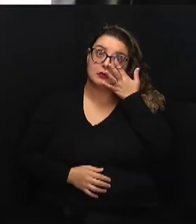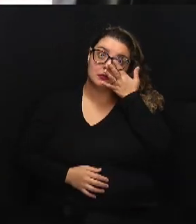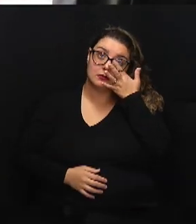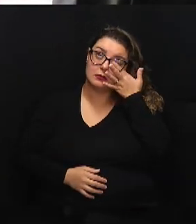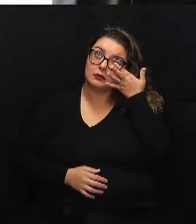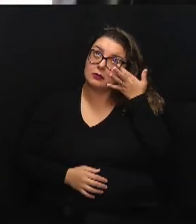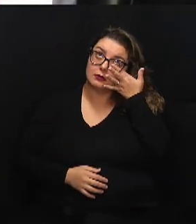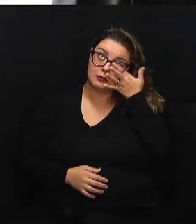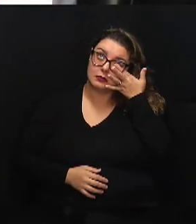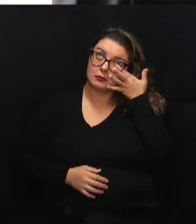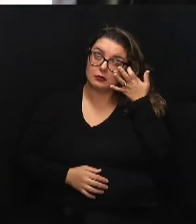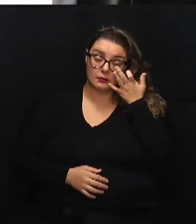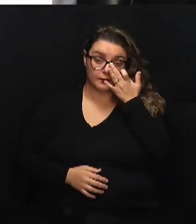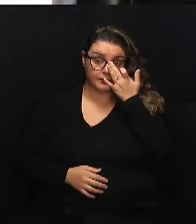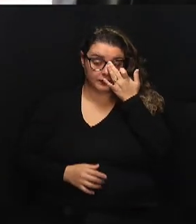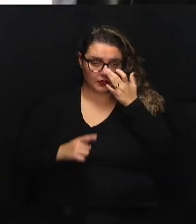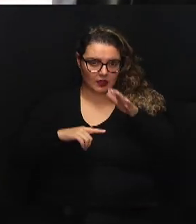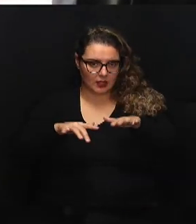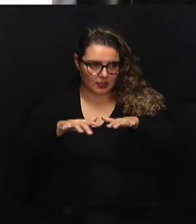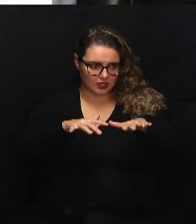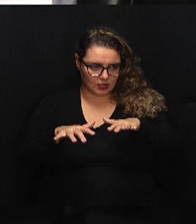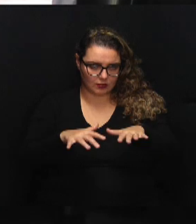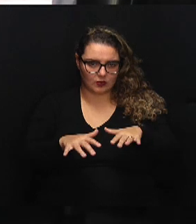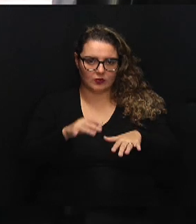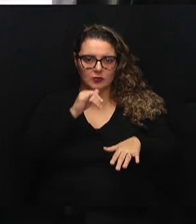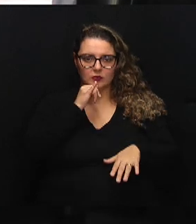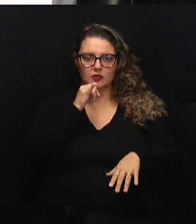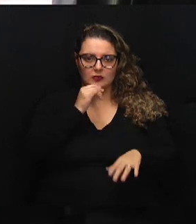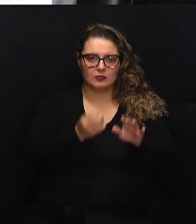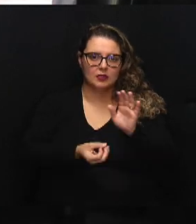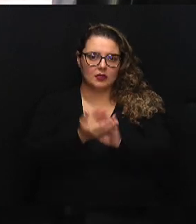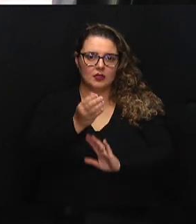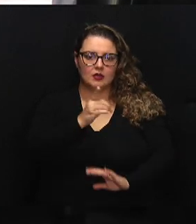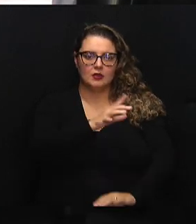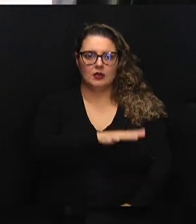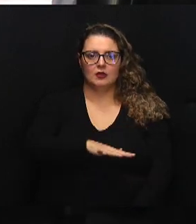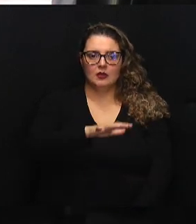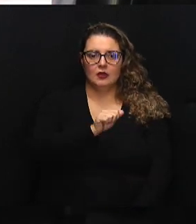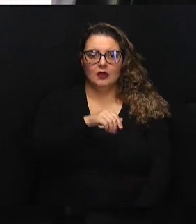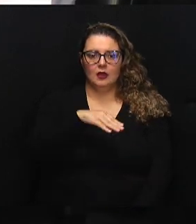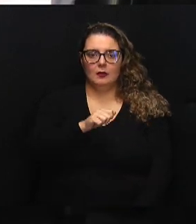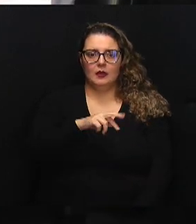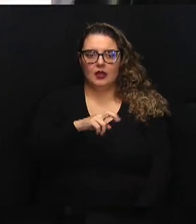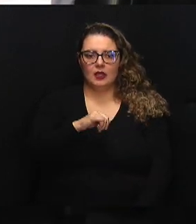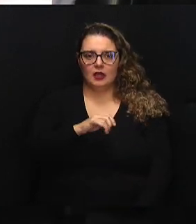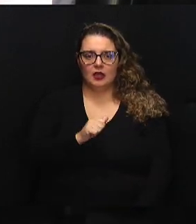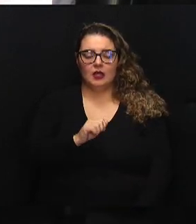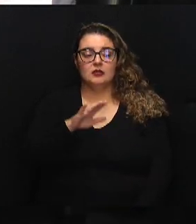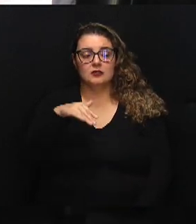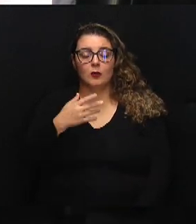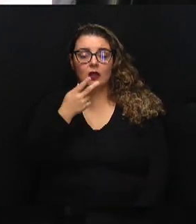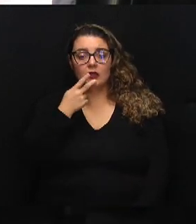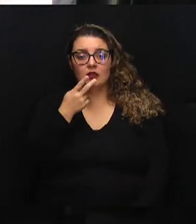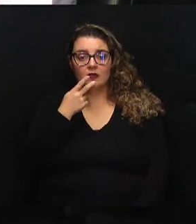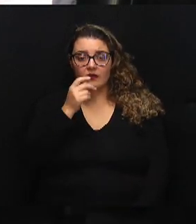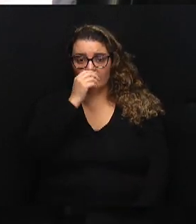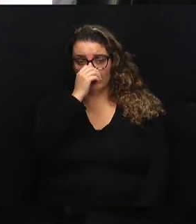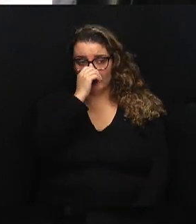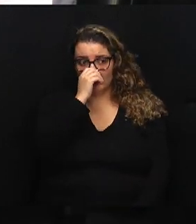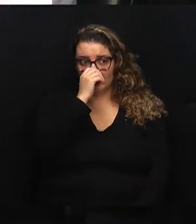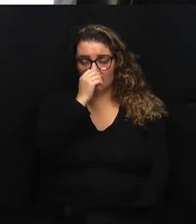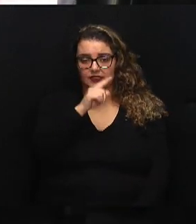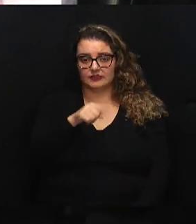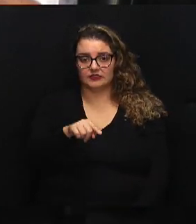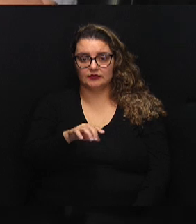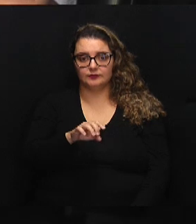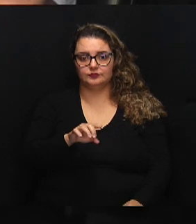sabe que existe um movimento, por exemplo, para a criação do Distrito dos Amarais. Hoje, quando a gente fala, Liz, do lado